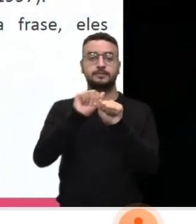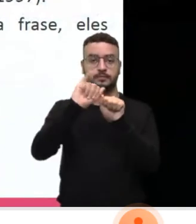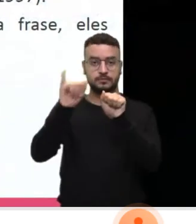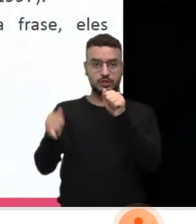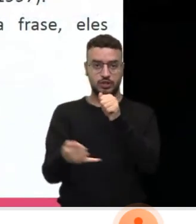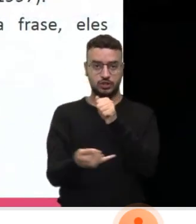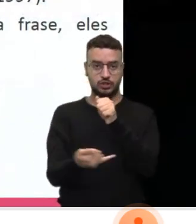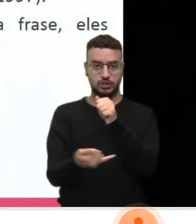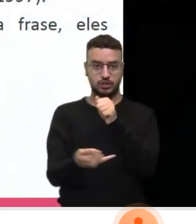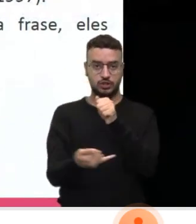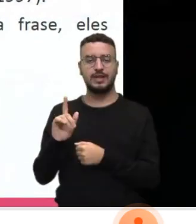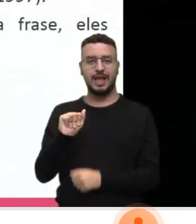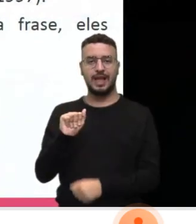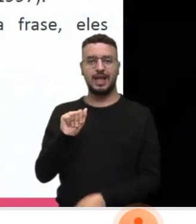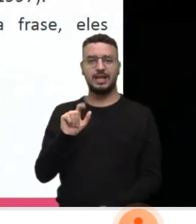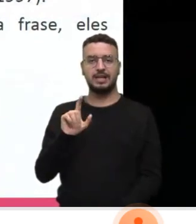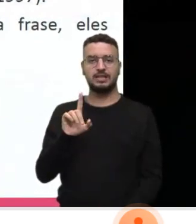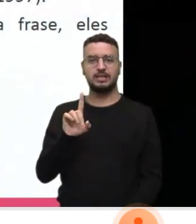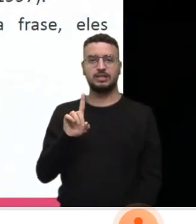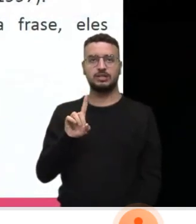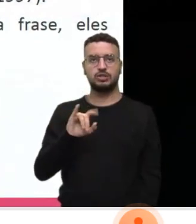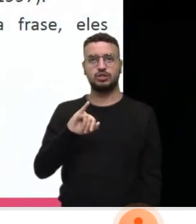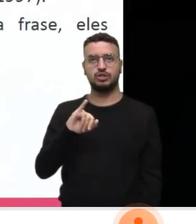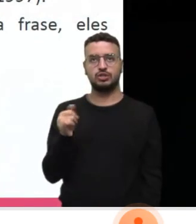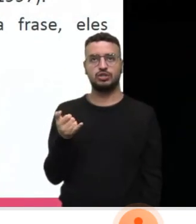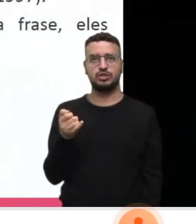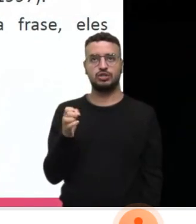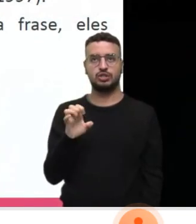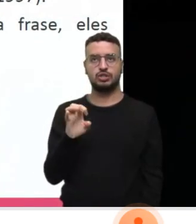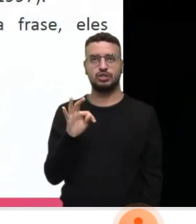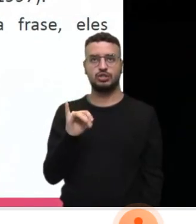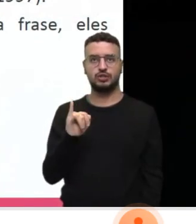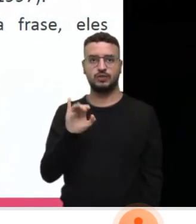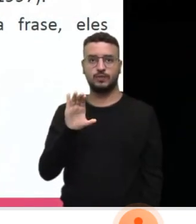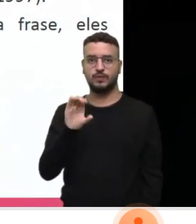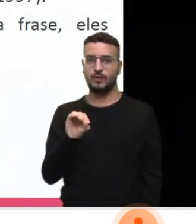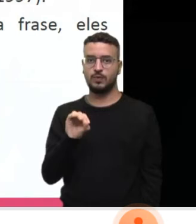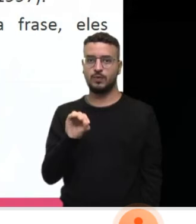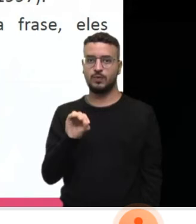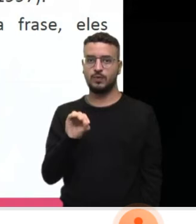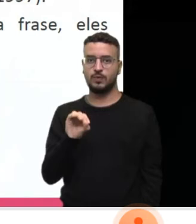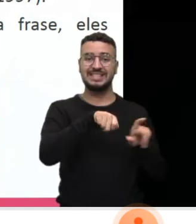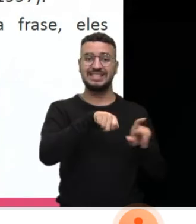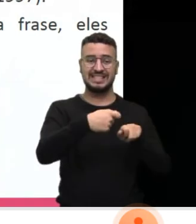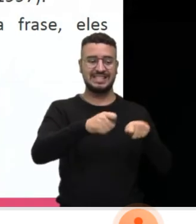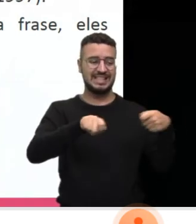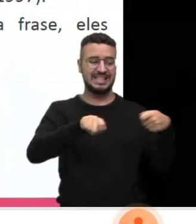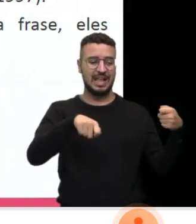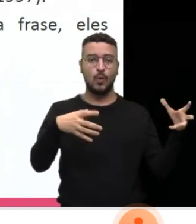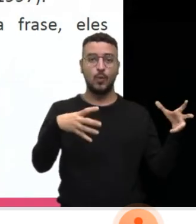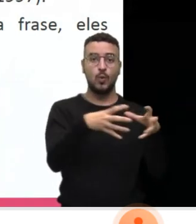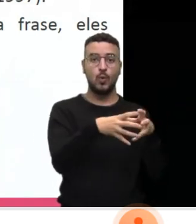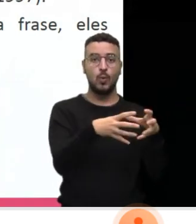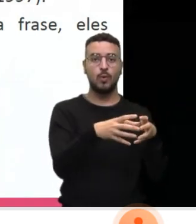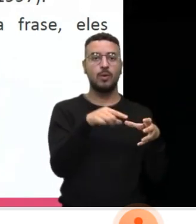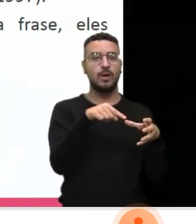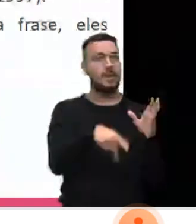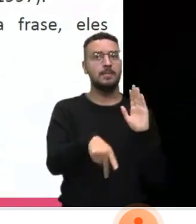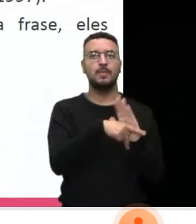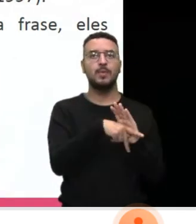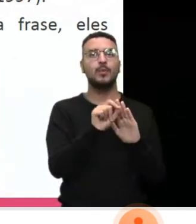formam uma classe específica na Libras e sempre estão na forma neutra. Por essa